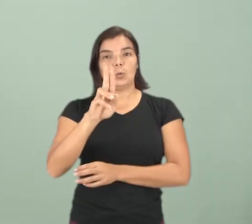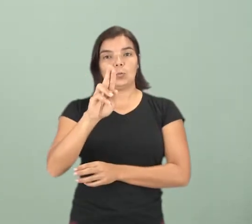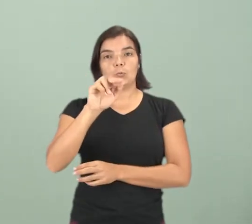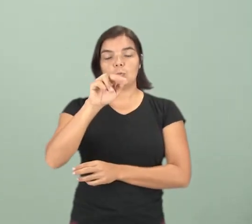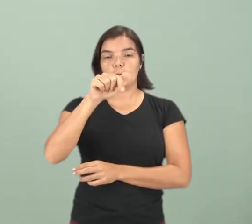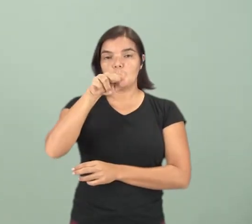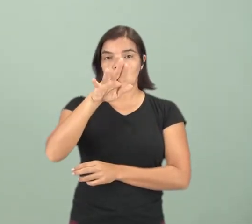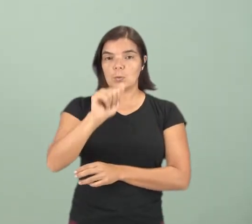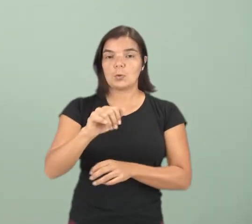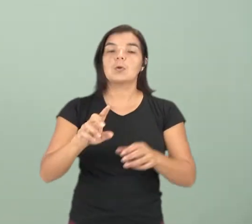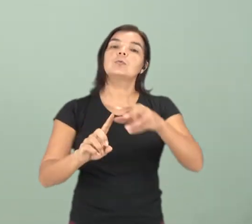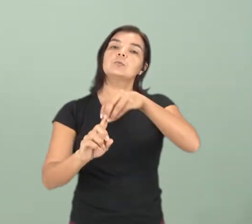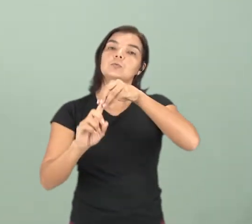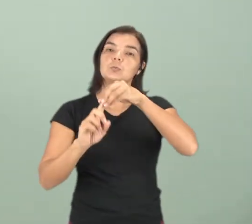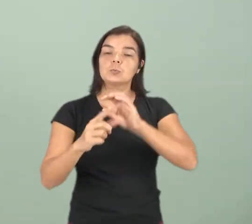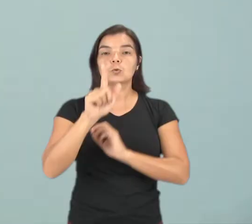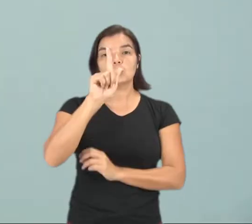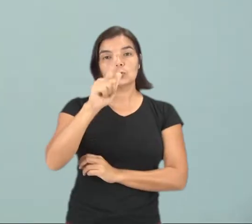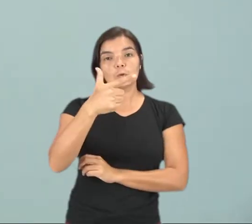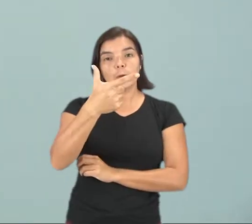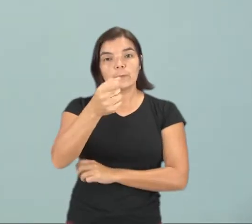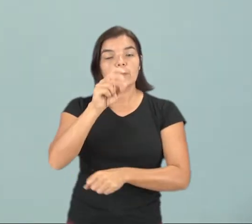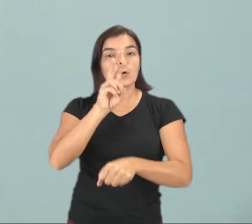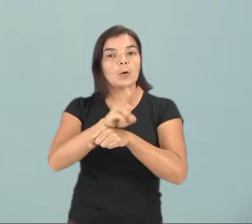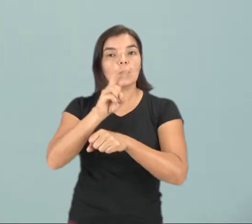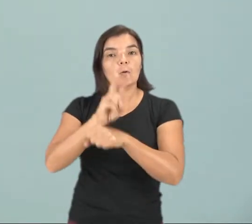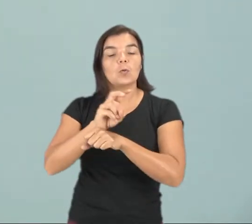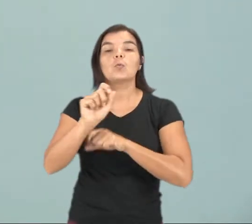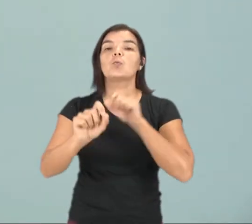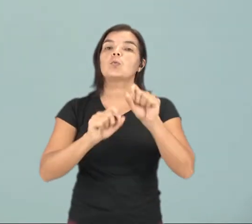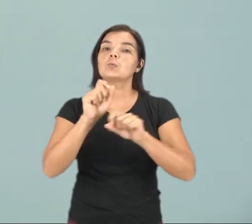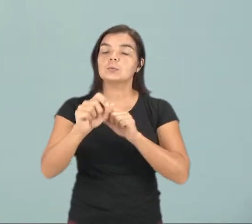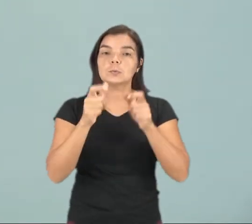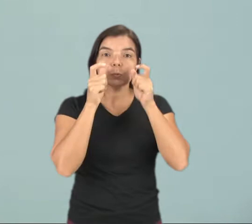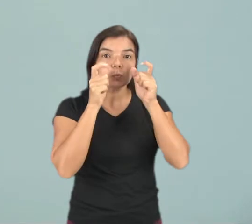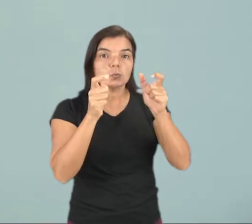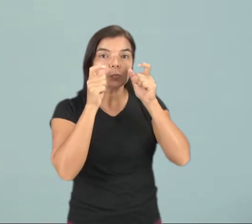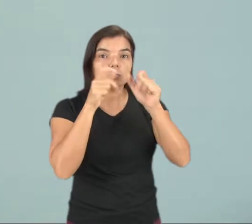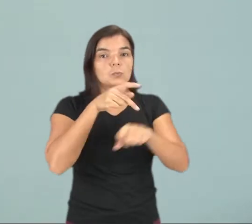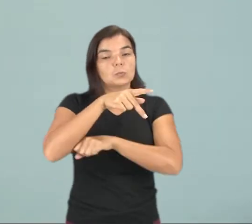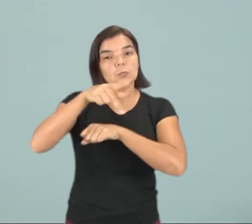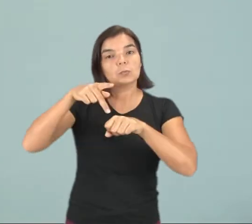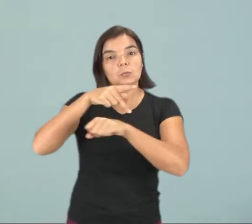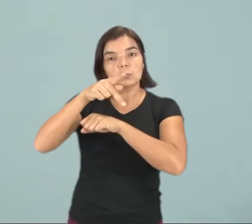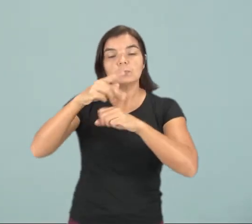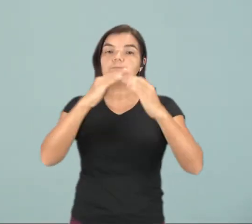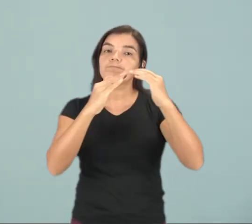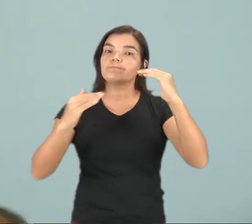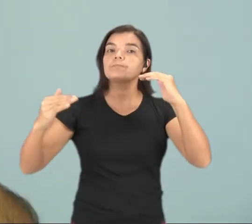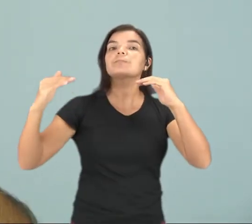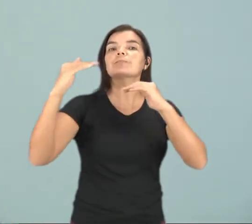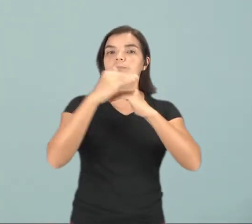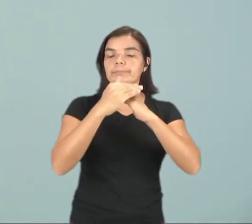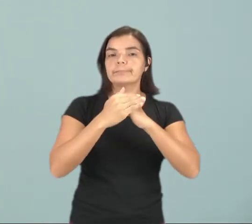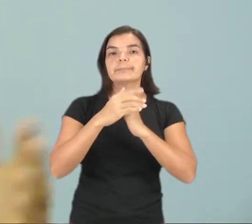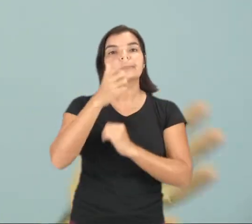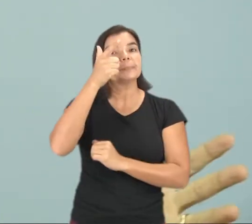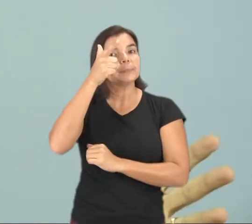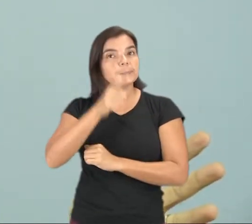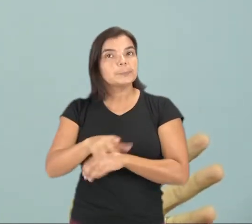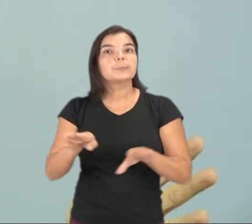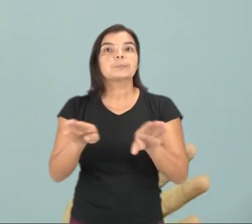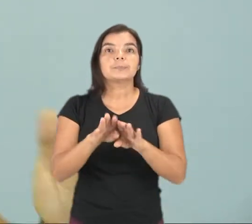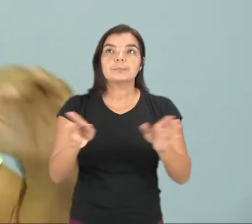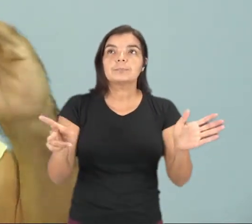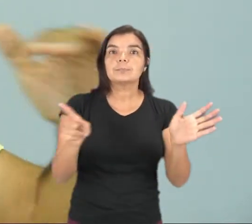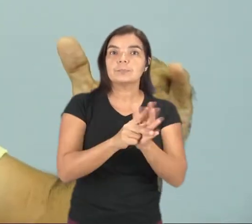dos objetivos do G20 é proteger os interesses dos países subdesenvolvidos. Vou repetir porque isso